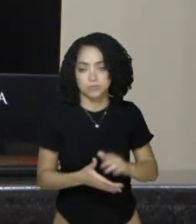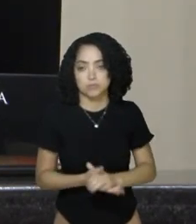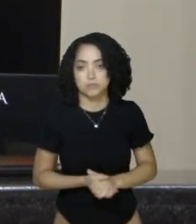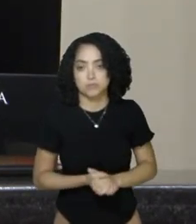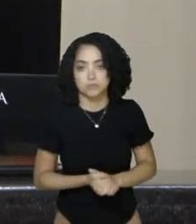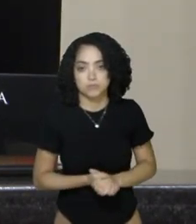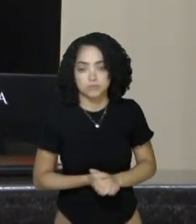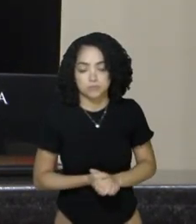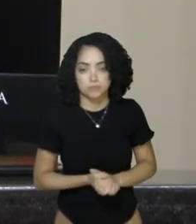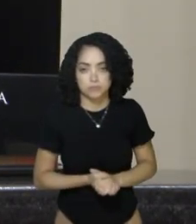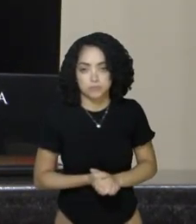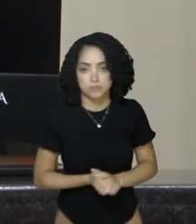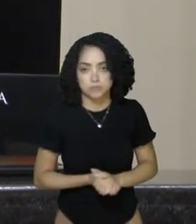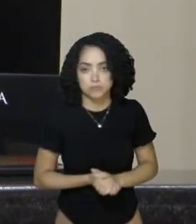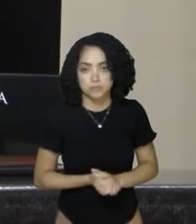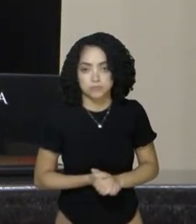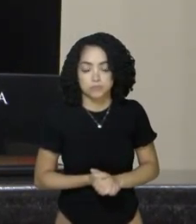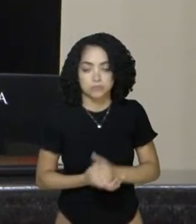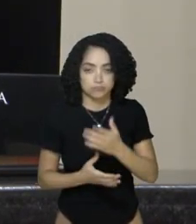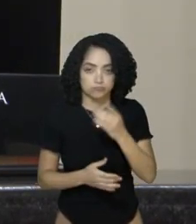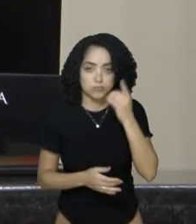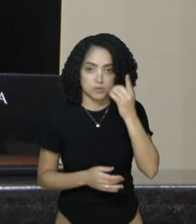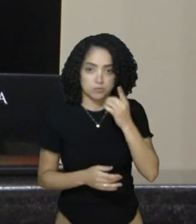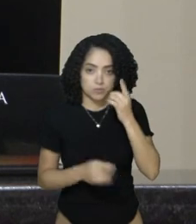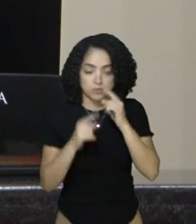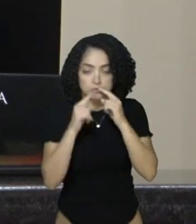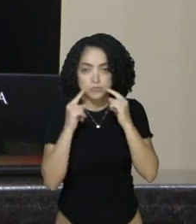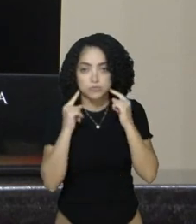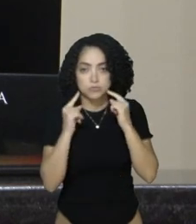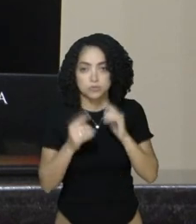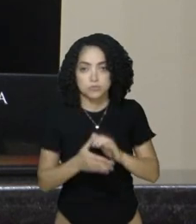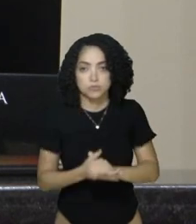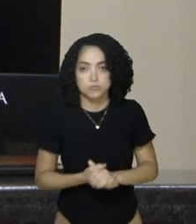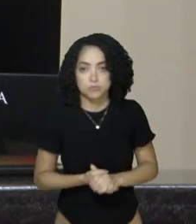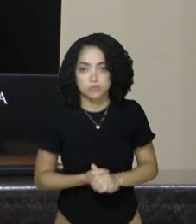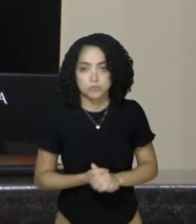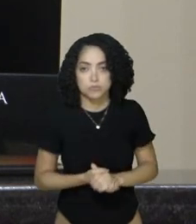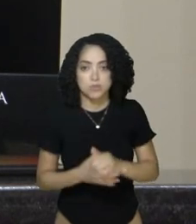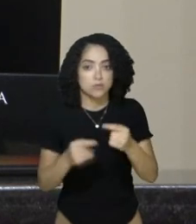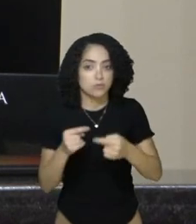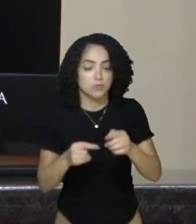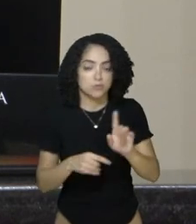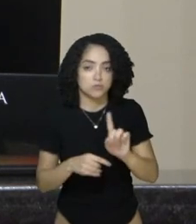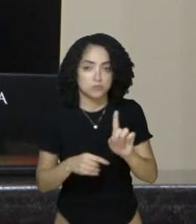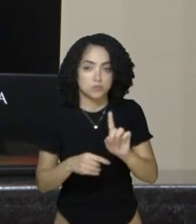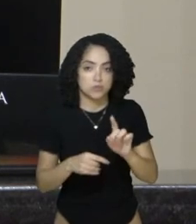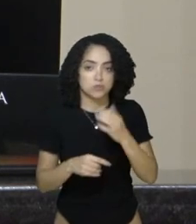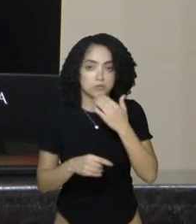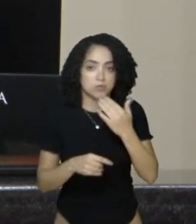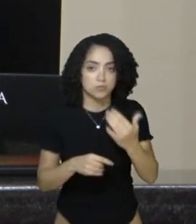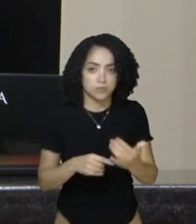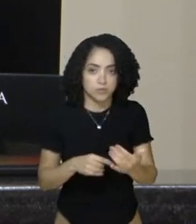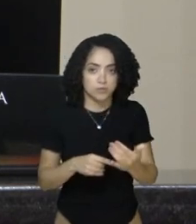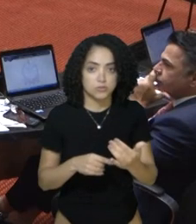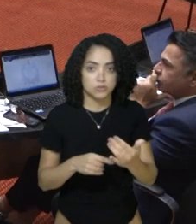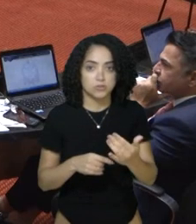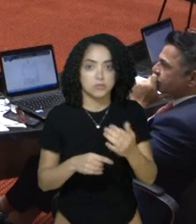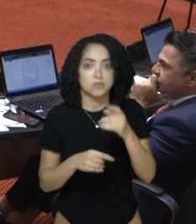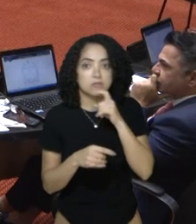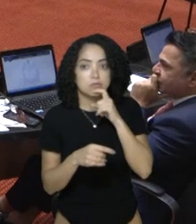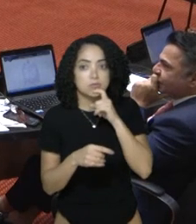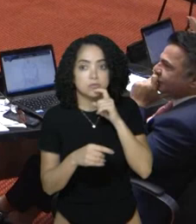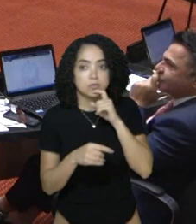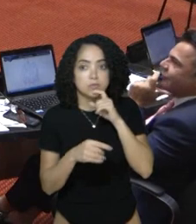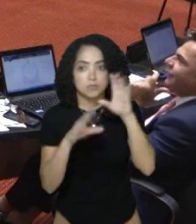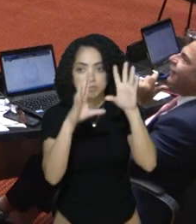Público. Deputado Titon, Vossa Excelência. Eu não quero discutir, eu só queria pedir para o senhor se não dá para desligar a geladeira aí.